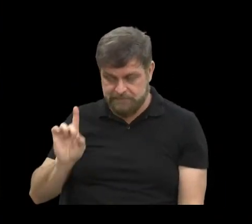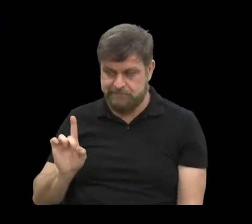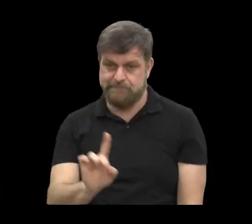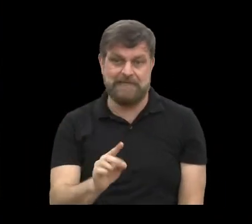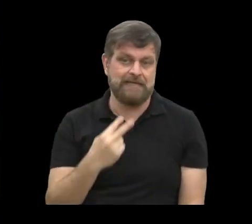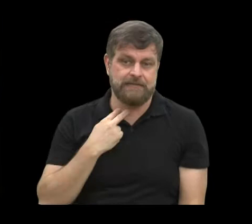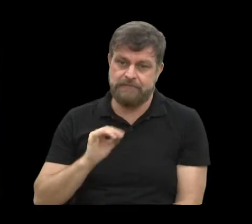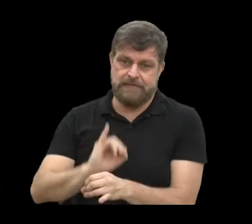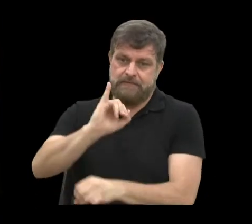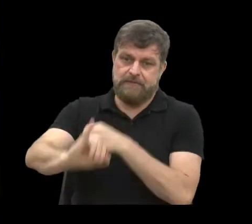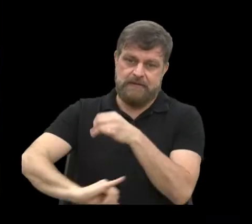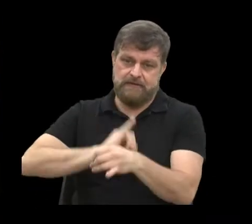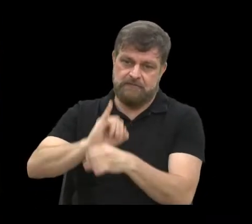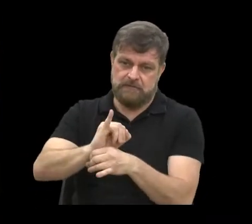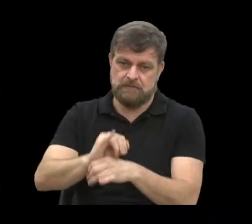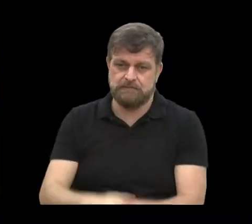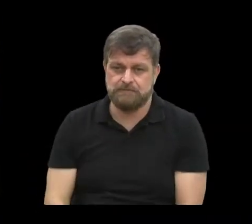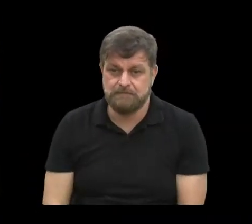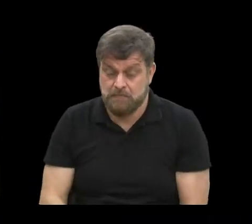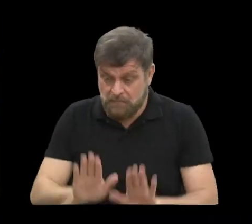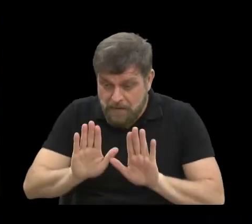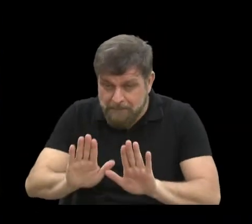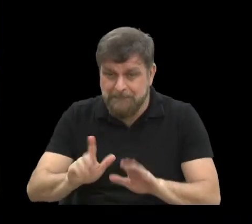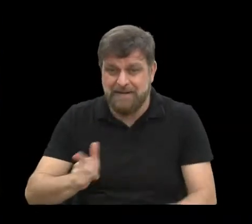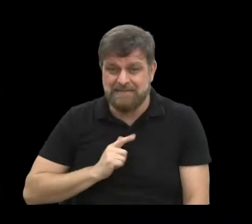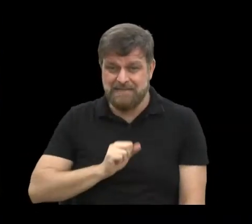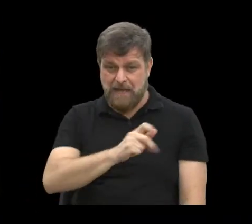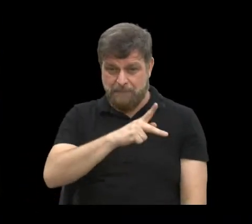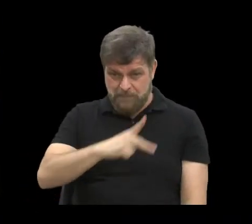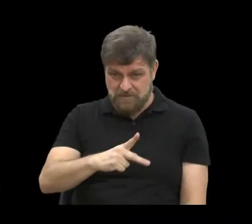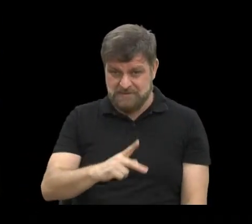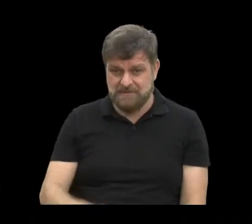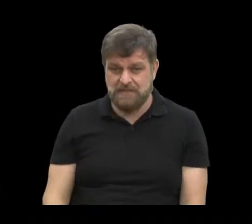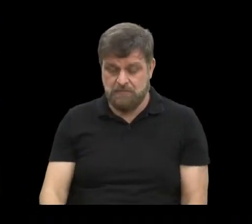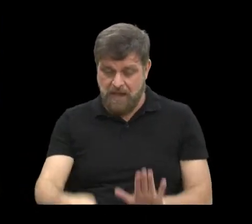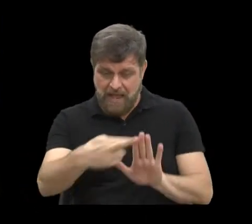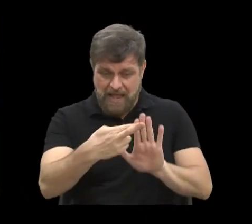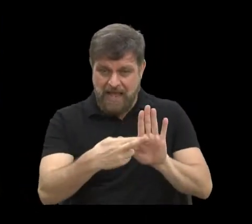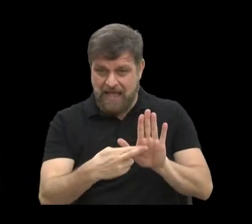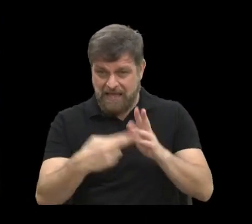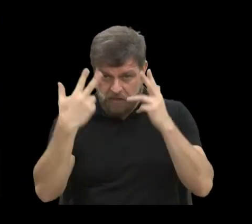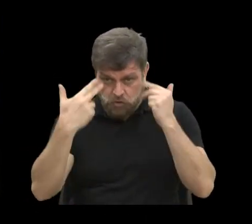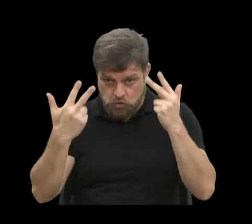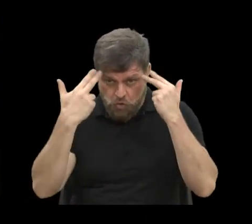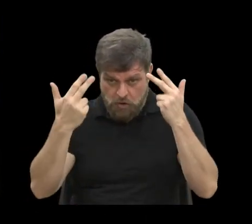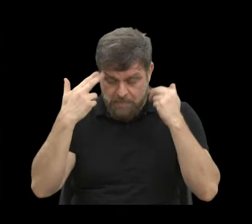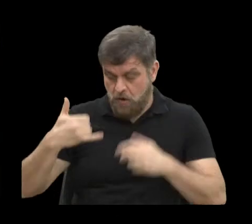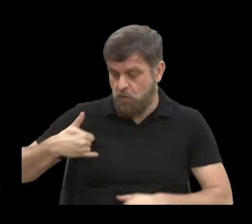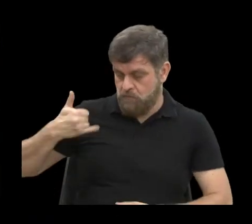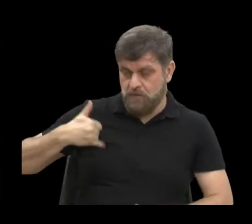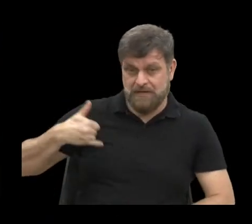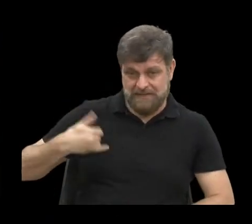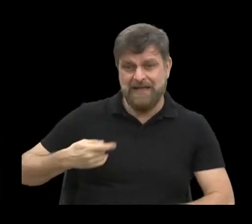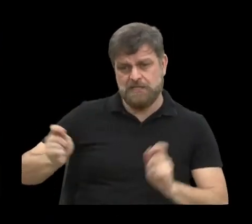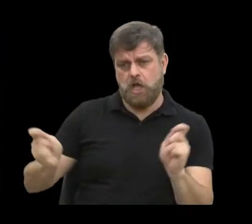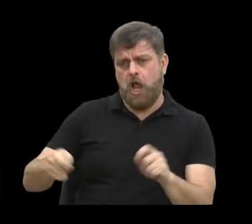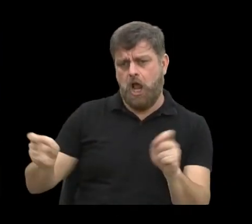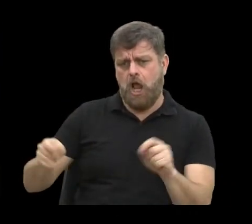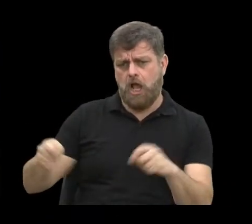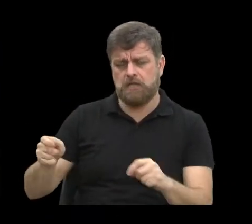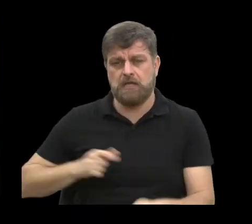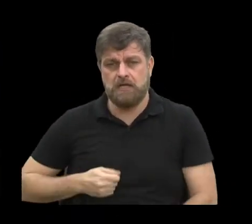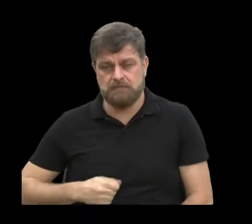para resolver tudo online. Mas uma aposentadoria pela regra geral, uma aposentadoria por idade, já pode